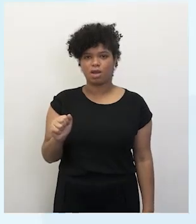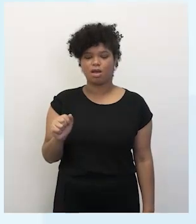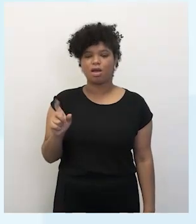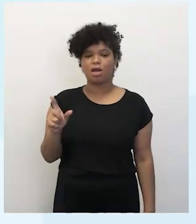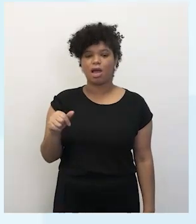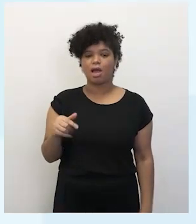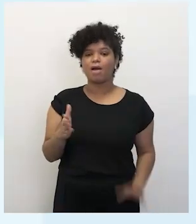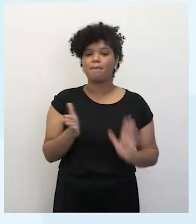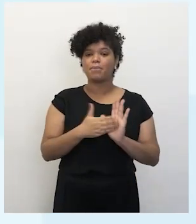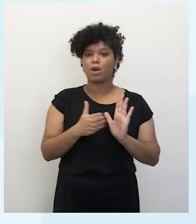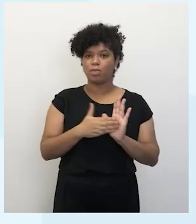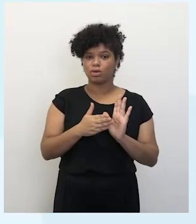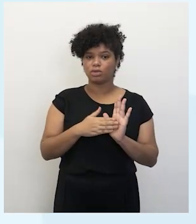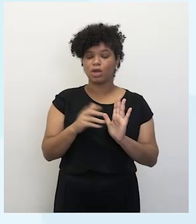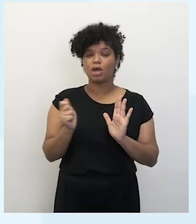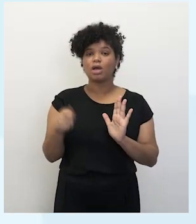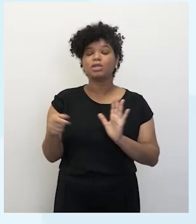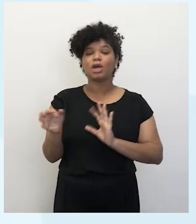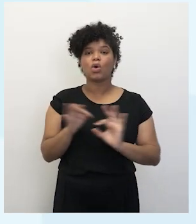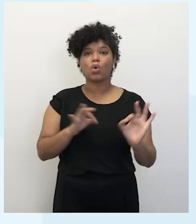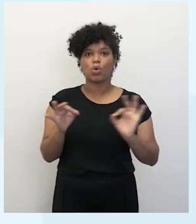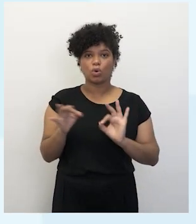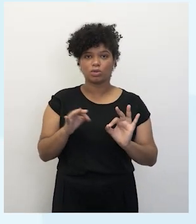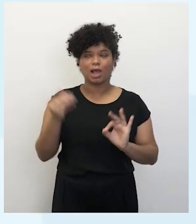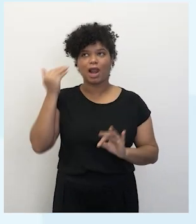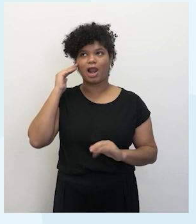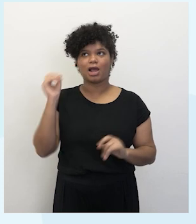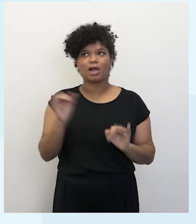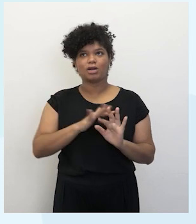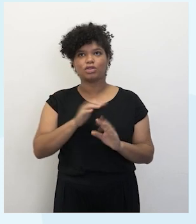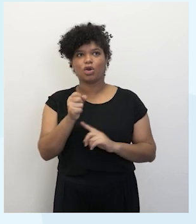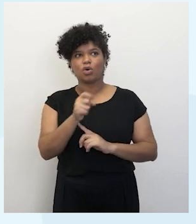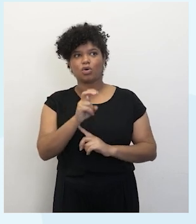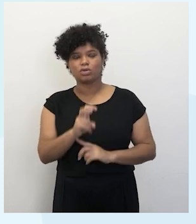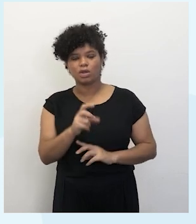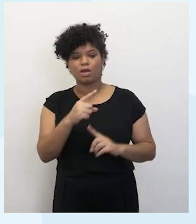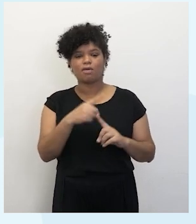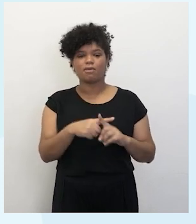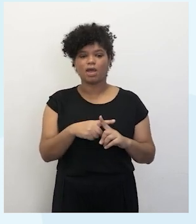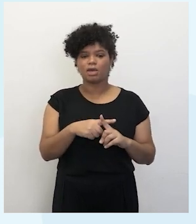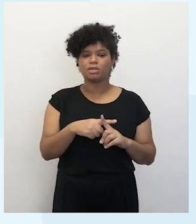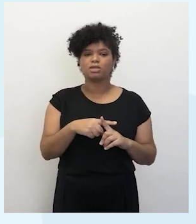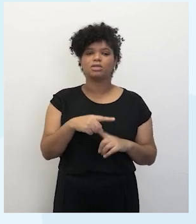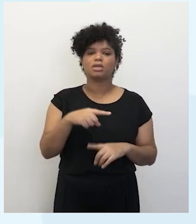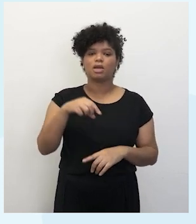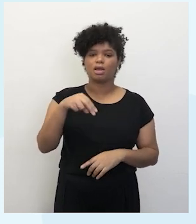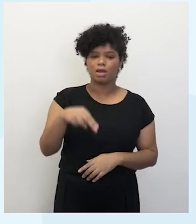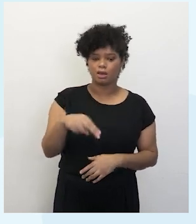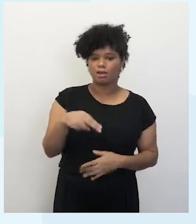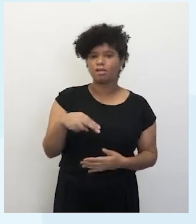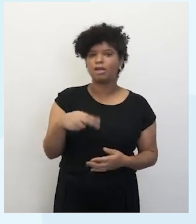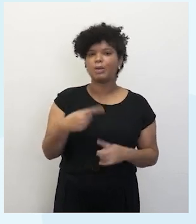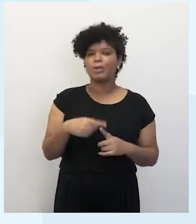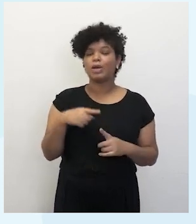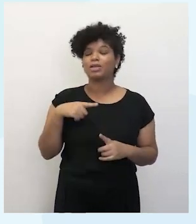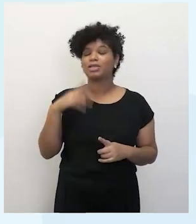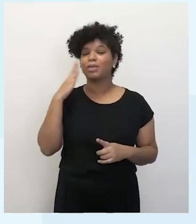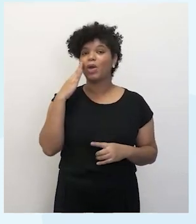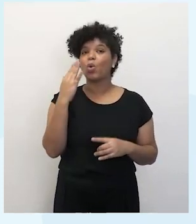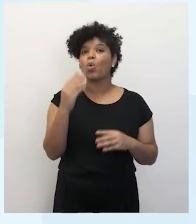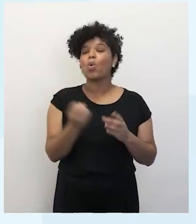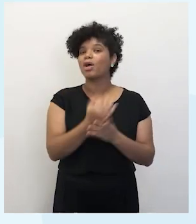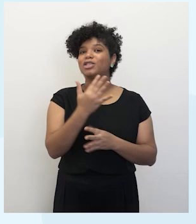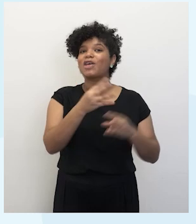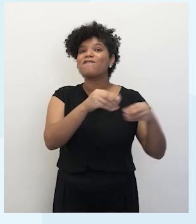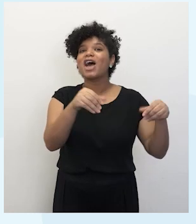foi construir um sentido algébrico lá, entender que 85 vezes N em função lá da quantidade de farinha, daquele